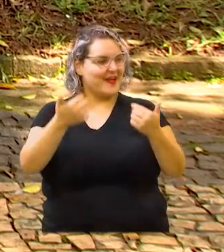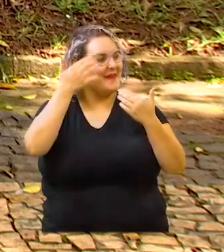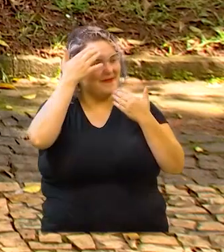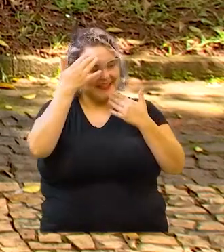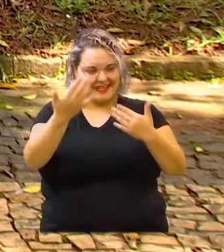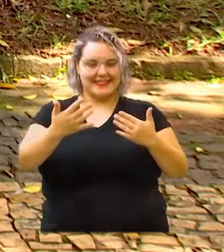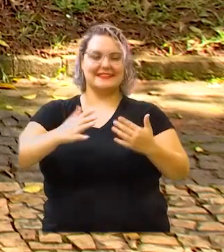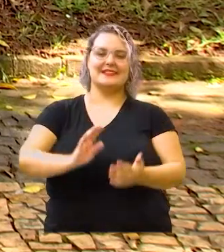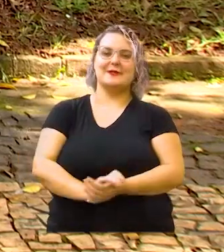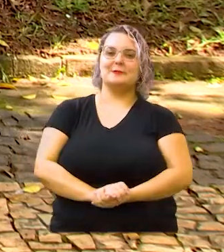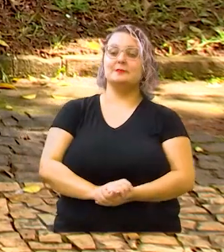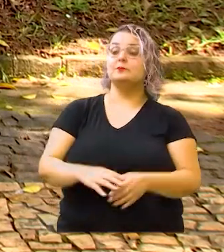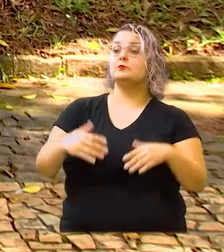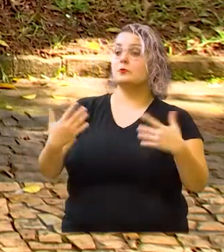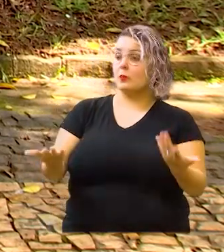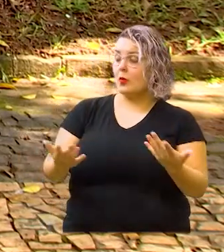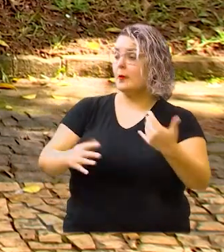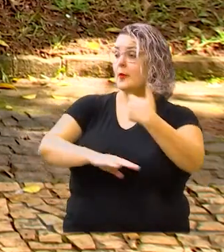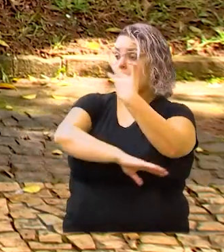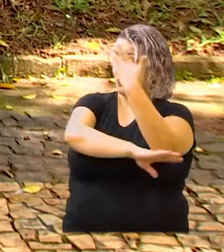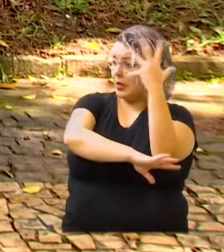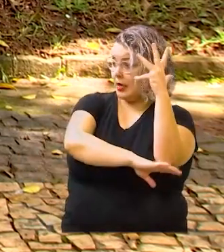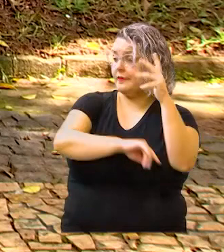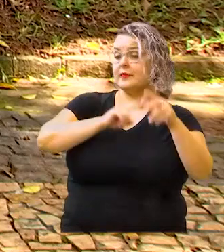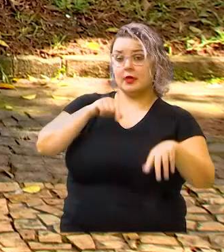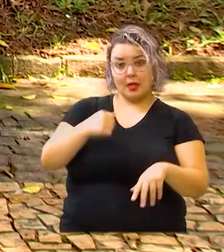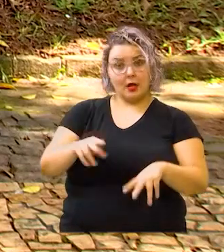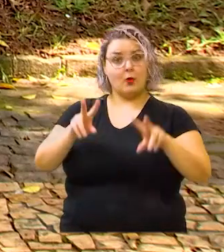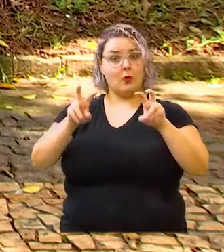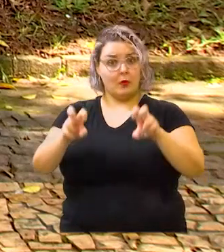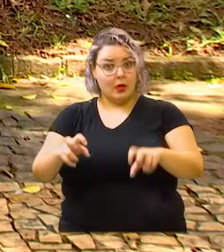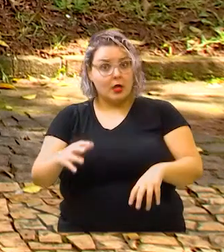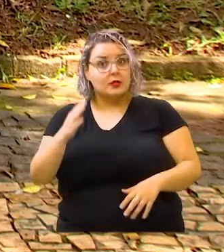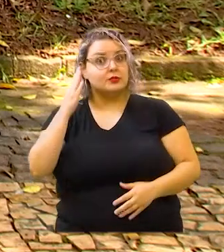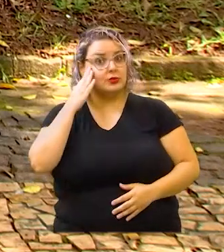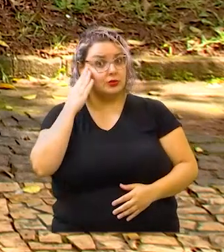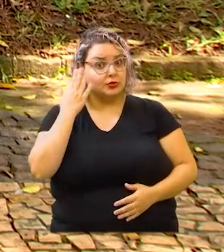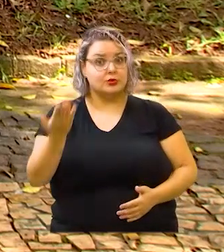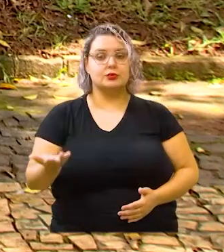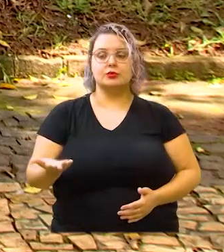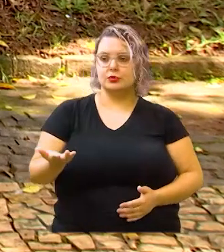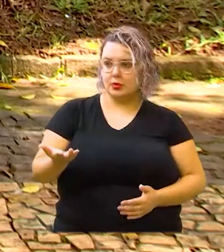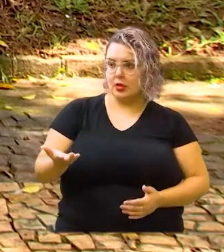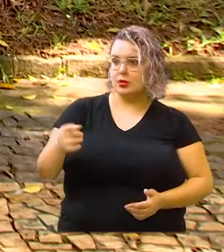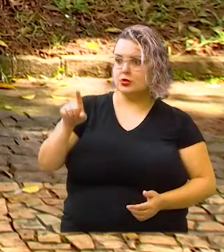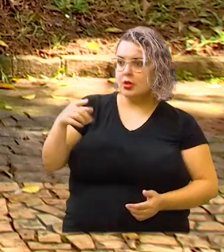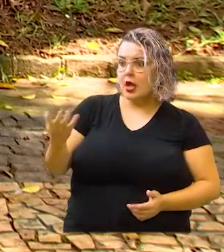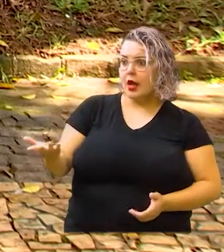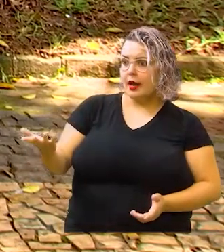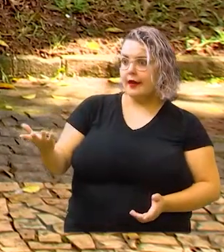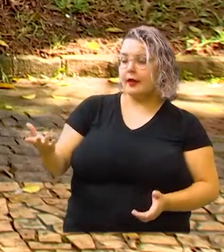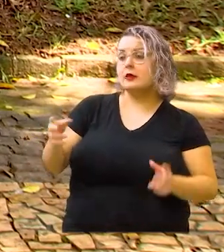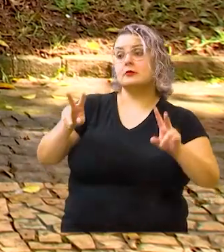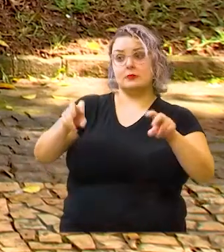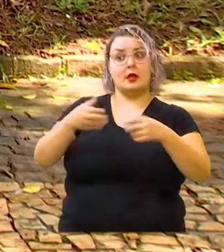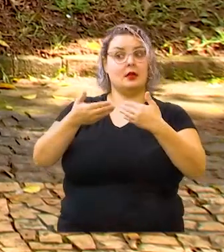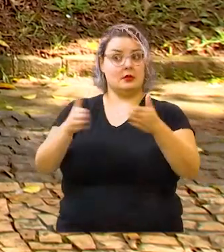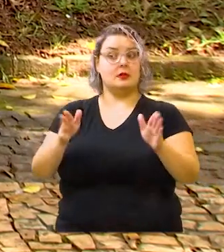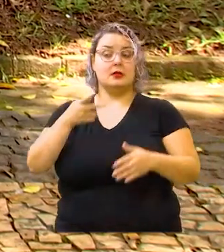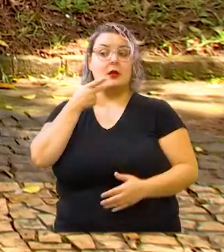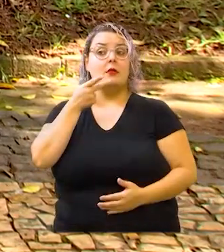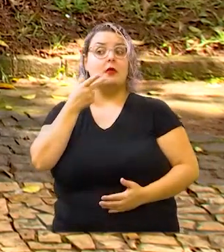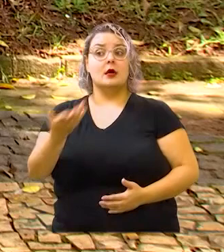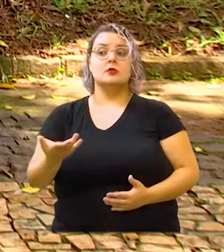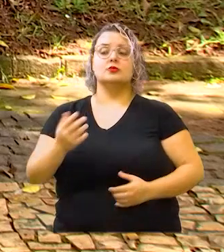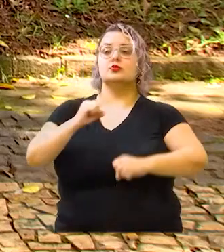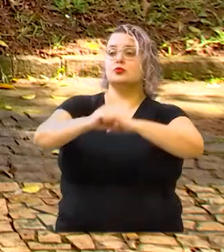bem. Bom, árvore de fato é um assunto que você entende muito, né? E até em cima dessa abertura